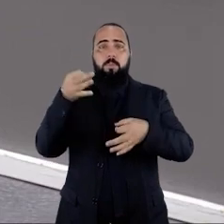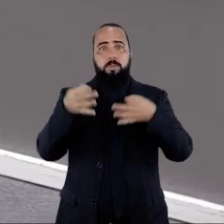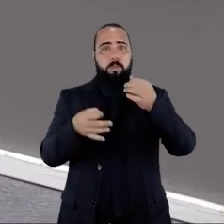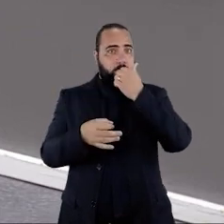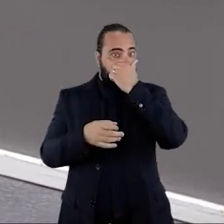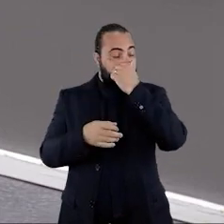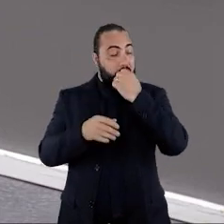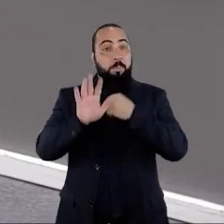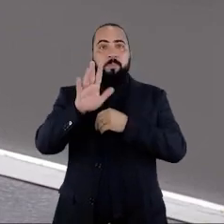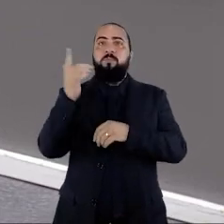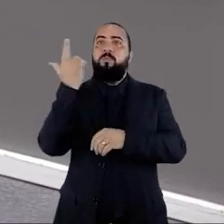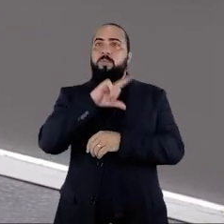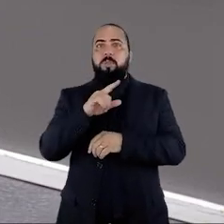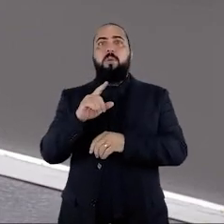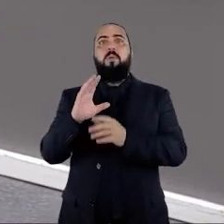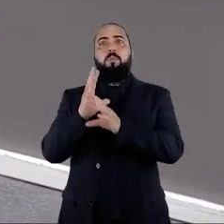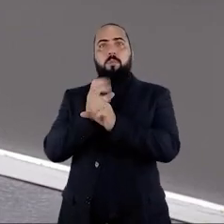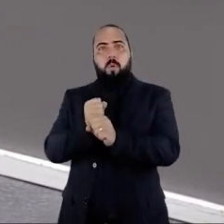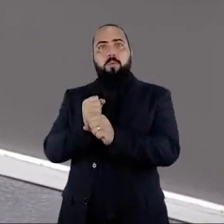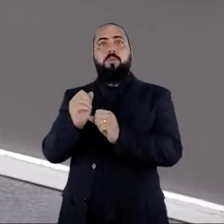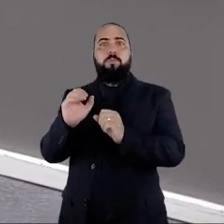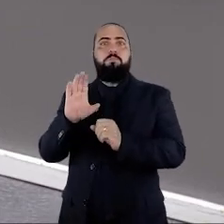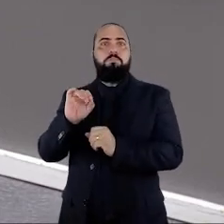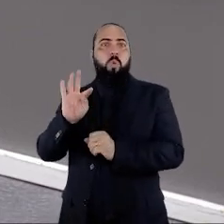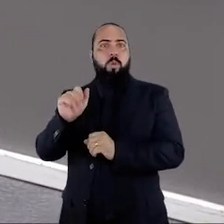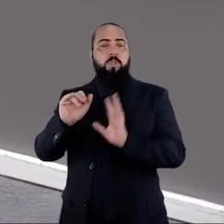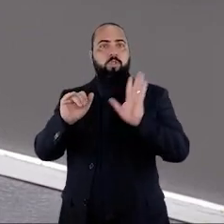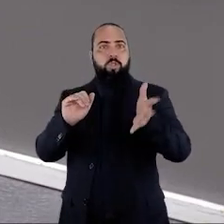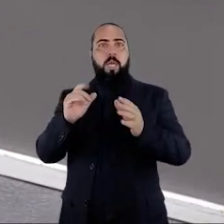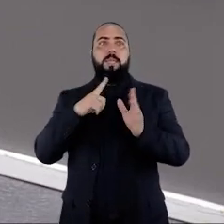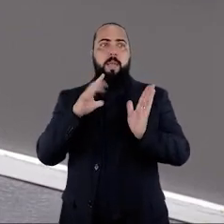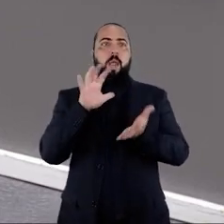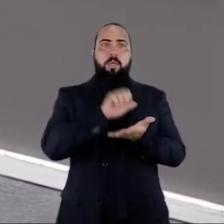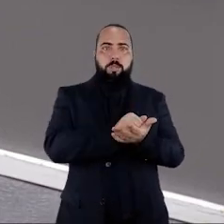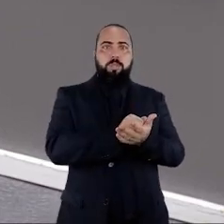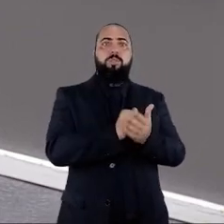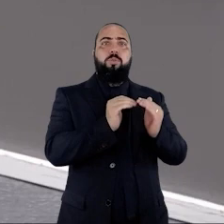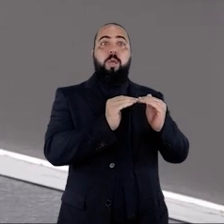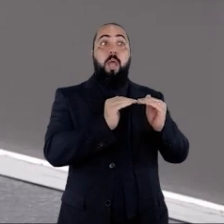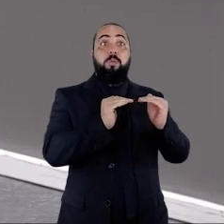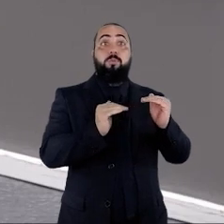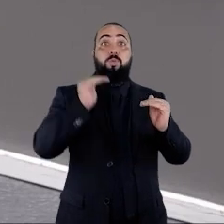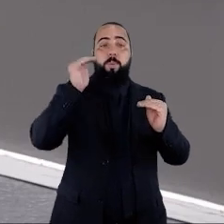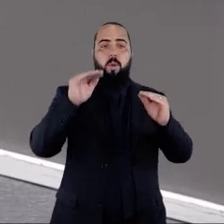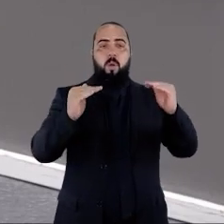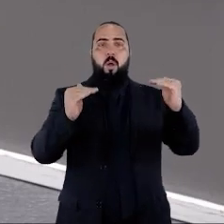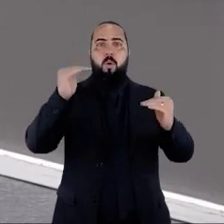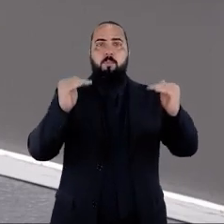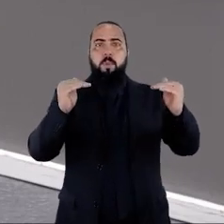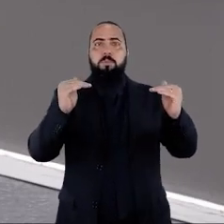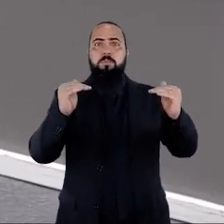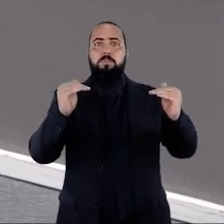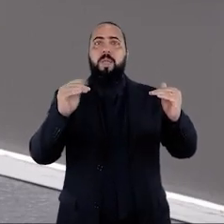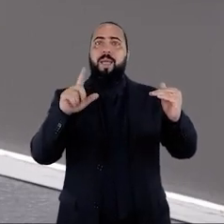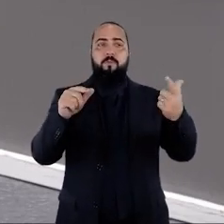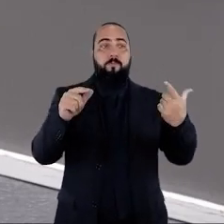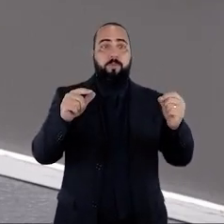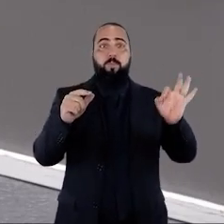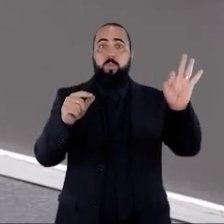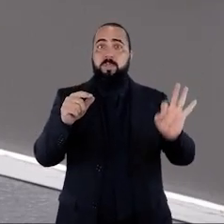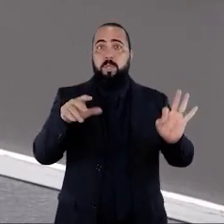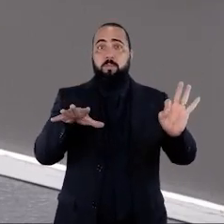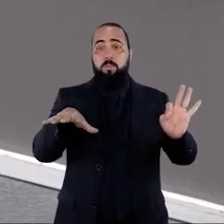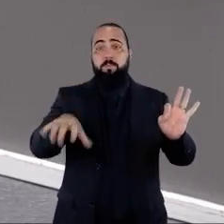de justiça já atingiram equivalência nas cotas, tendo que o percentual de magistrados e magistradas negros e negras é superior ao parâmetro de inclusão estipulado, que é